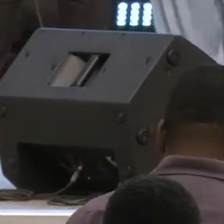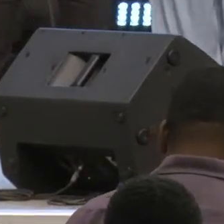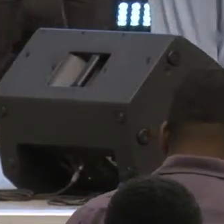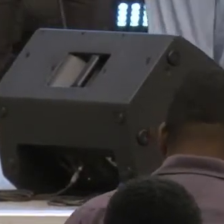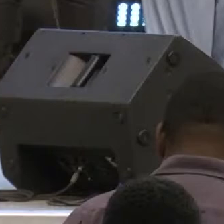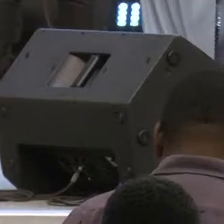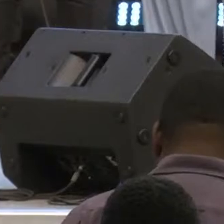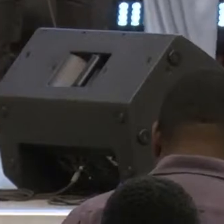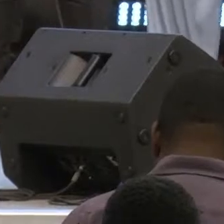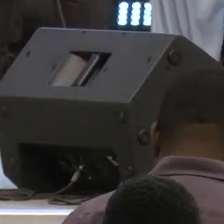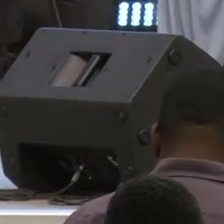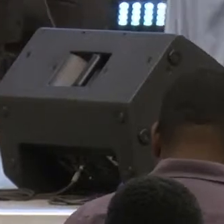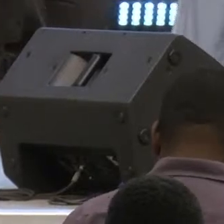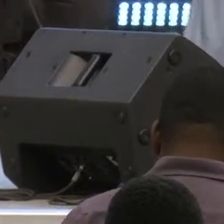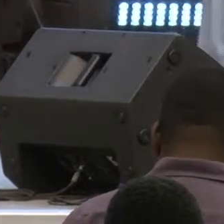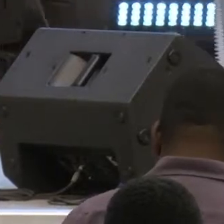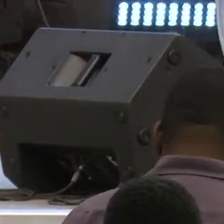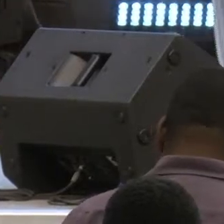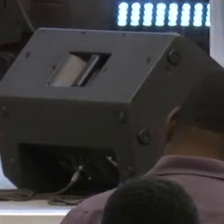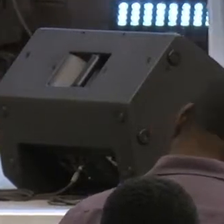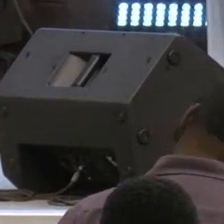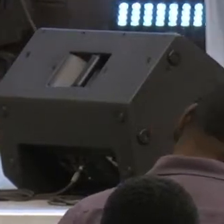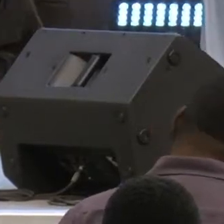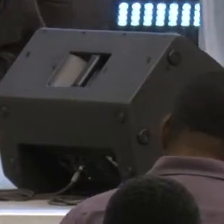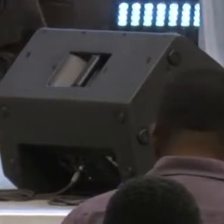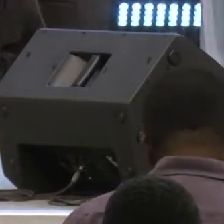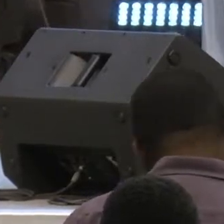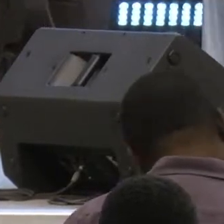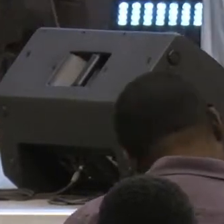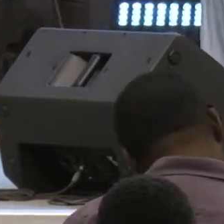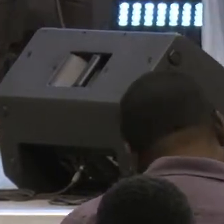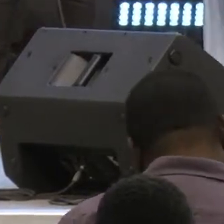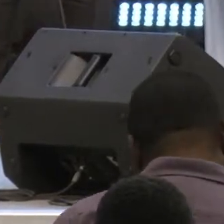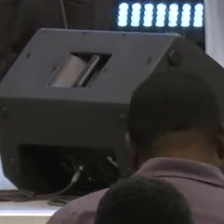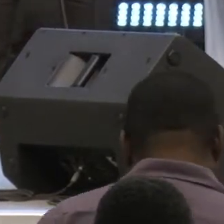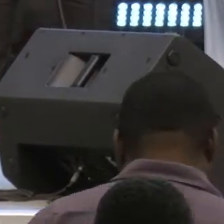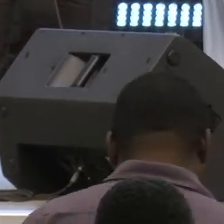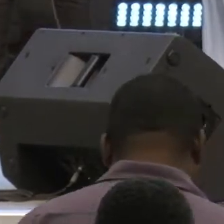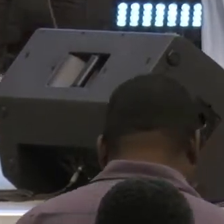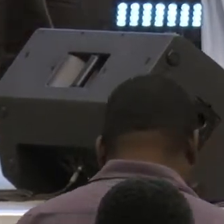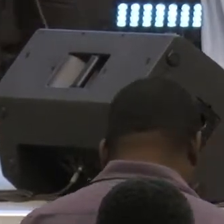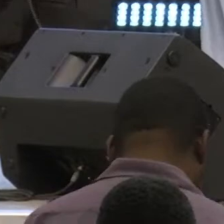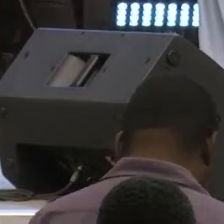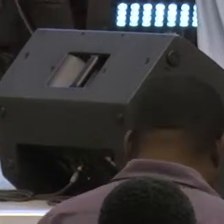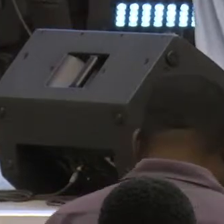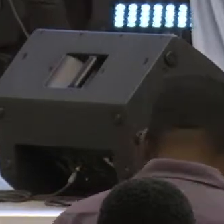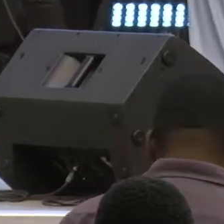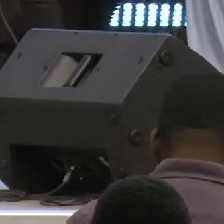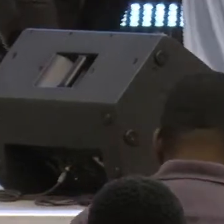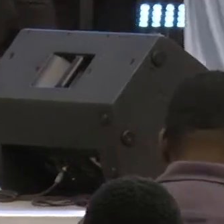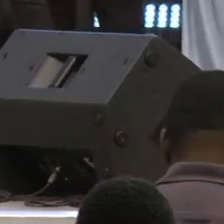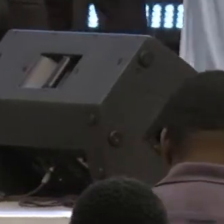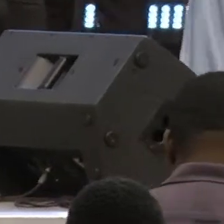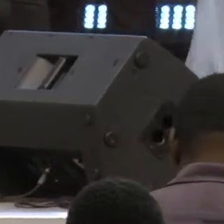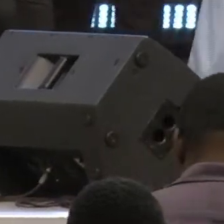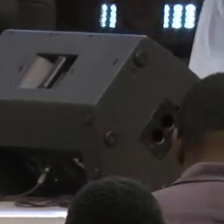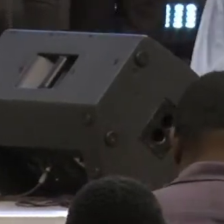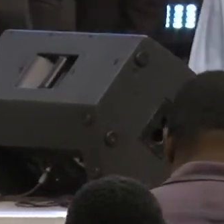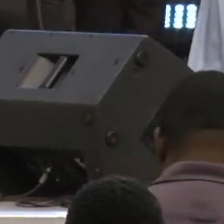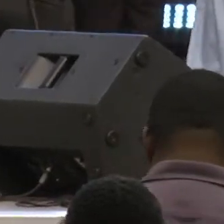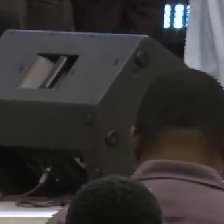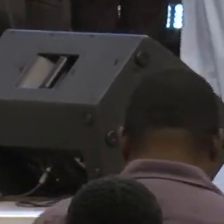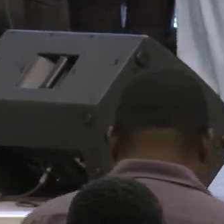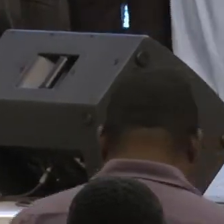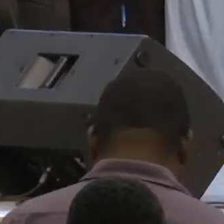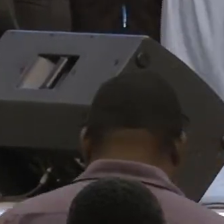Senhor, porque tu é o Deus dessa igreja. Senhor, nós tributamos a ti toda a glória, toda a